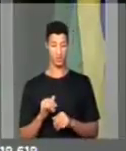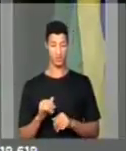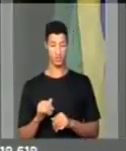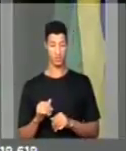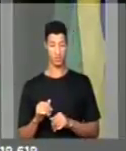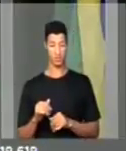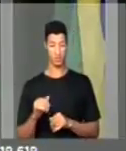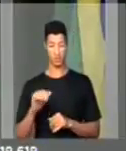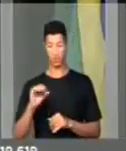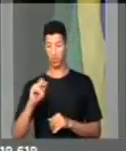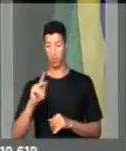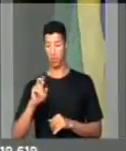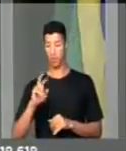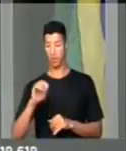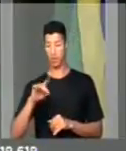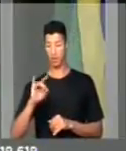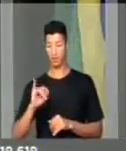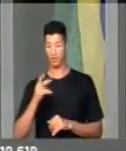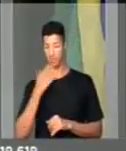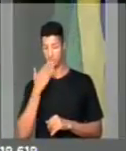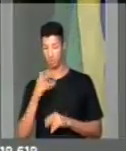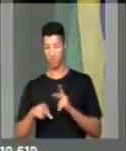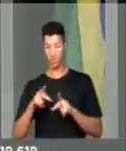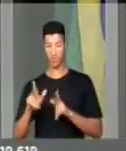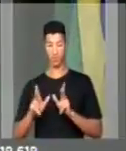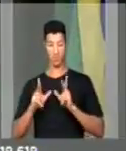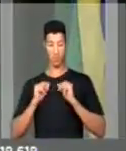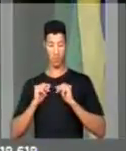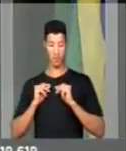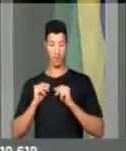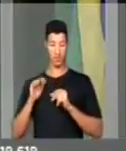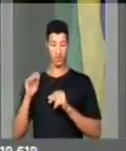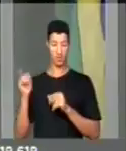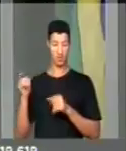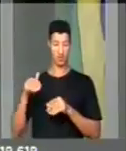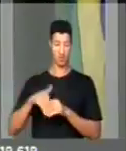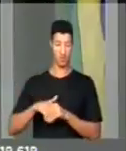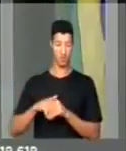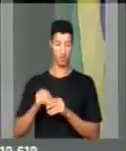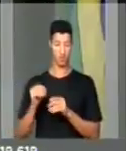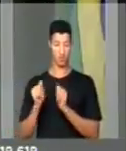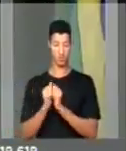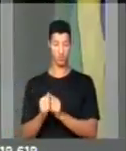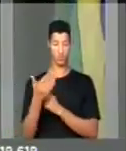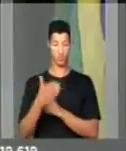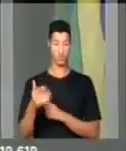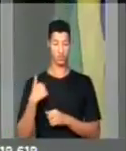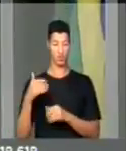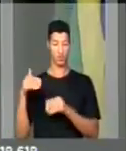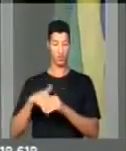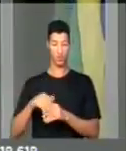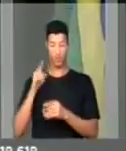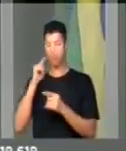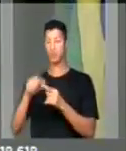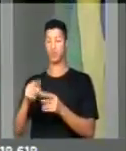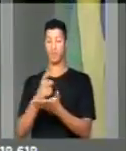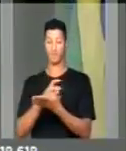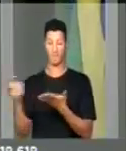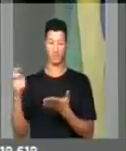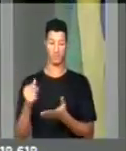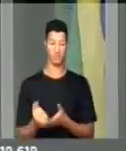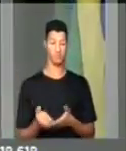os modos operantes desse povo não merecem votar com eles. Eu vou votar a favor do